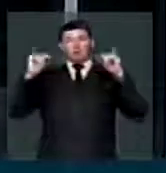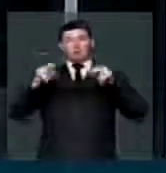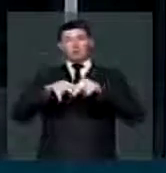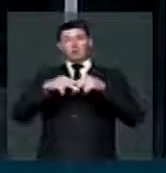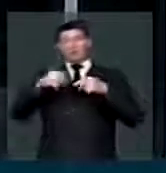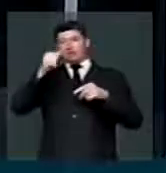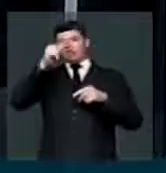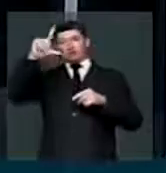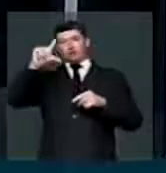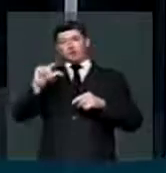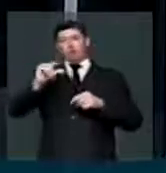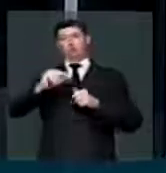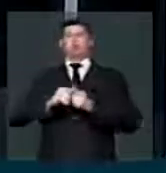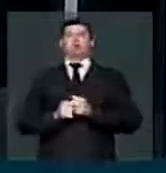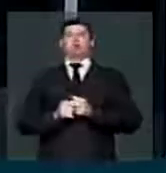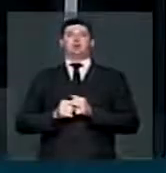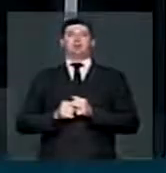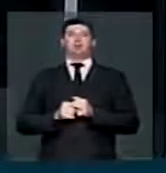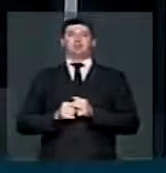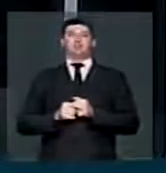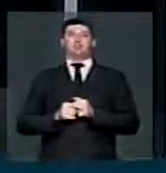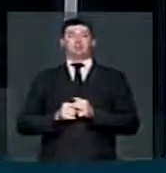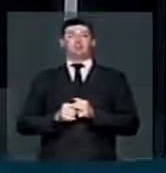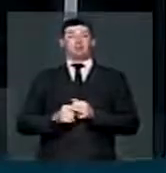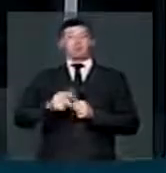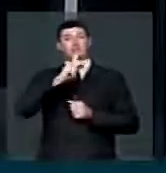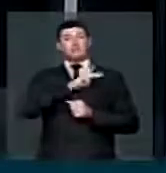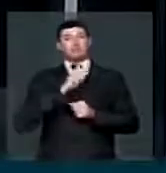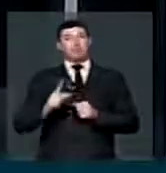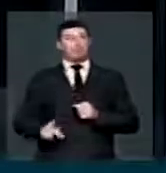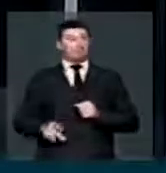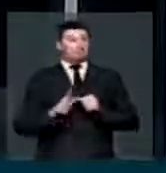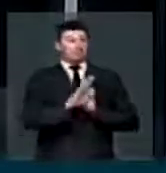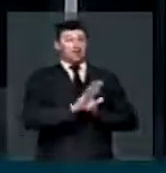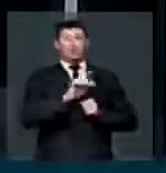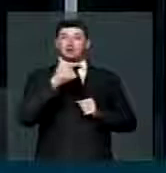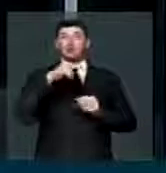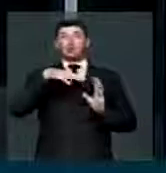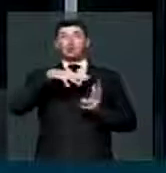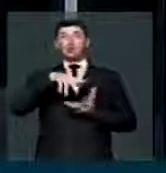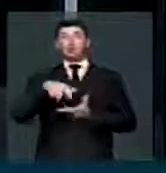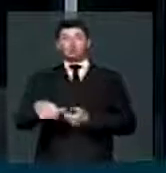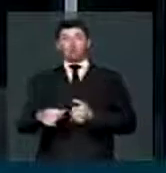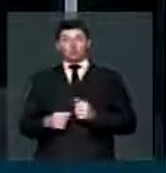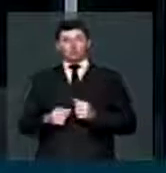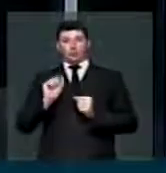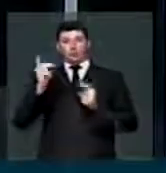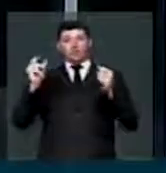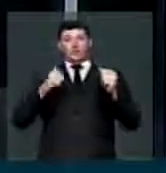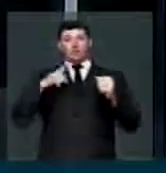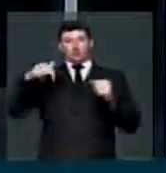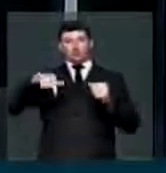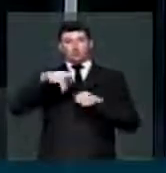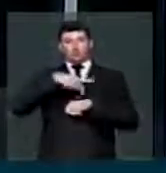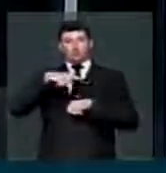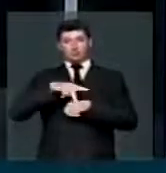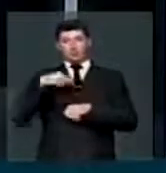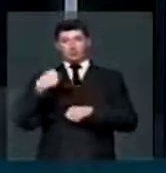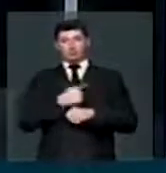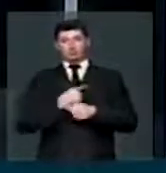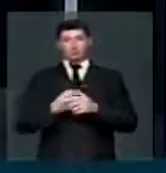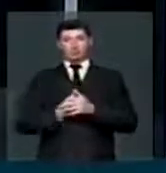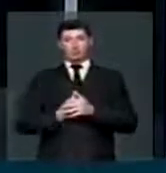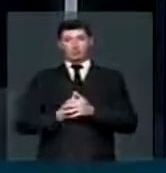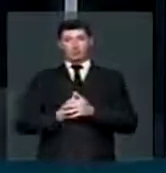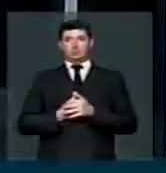bebida. Senhor presidente, não existe no mundo similar ao que nós assistimos no país.